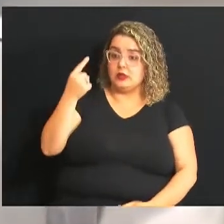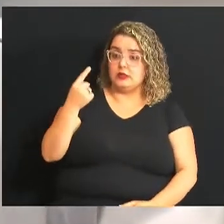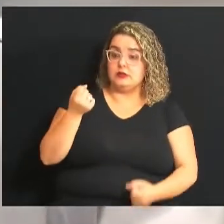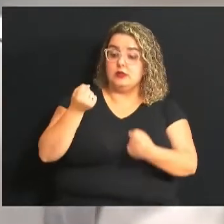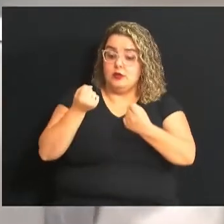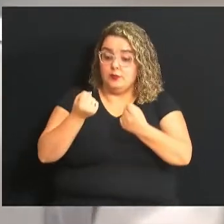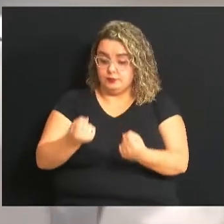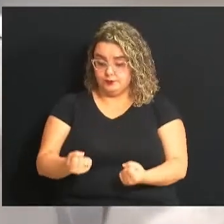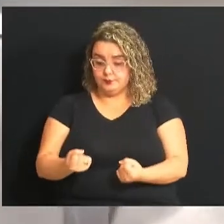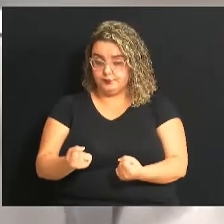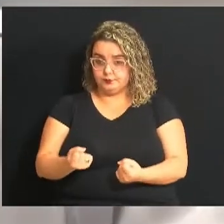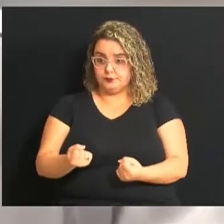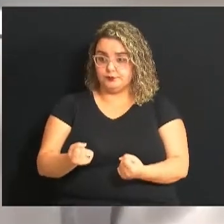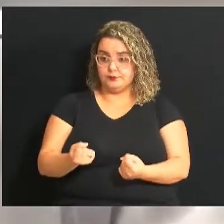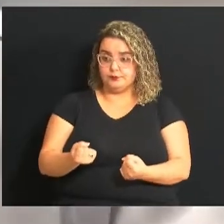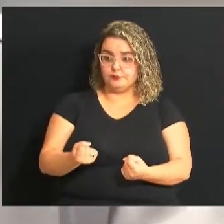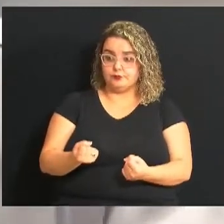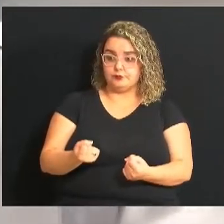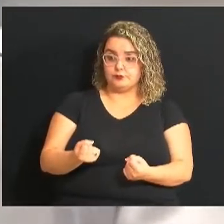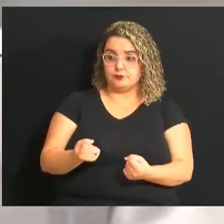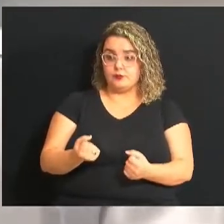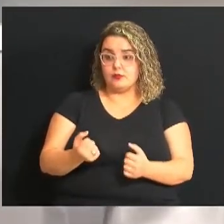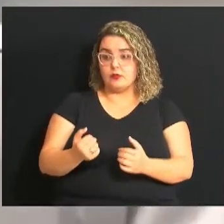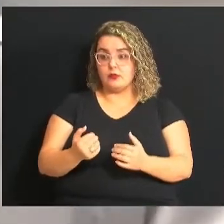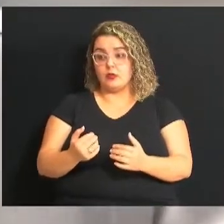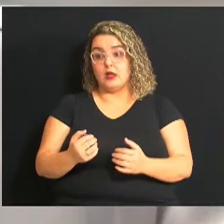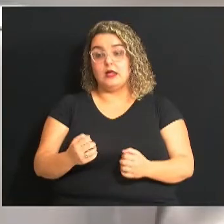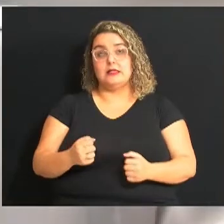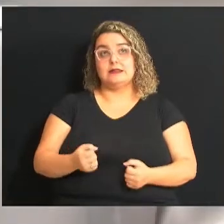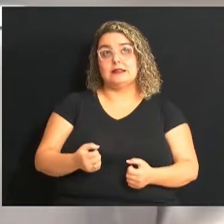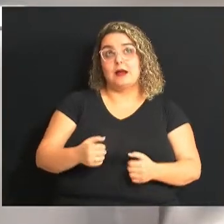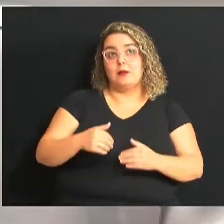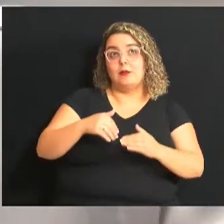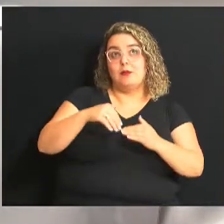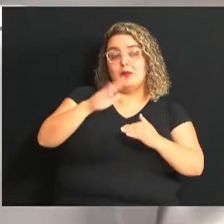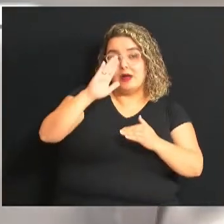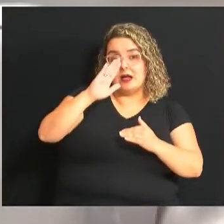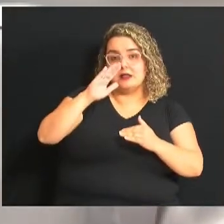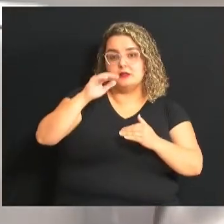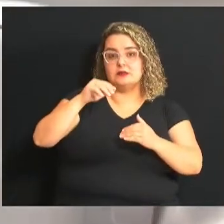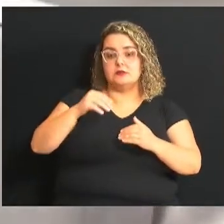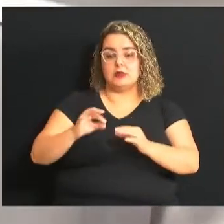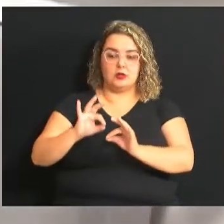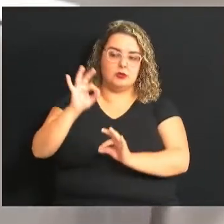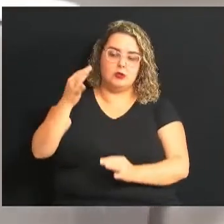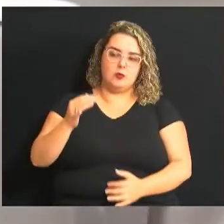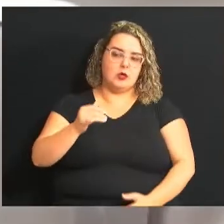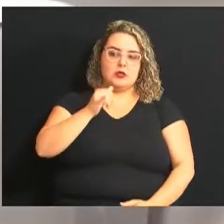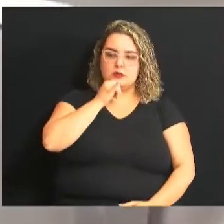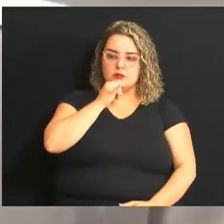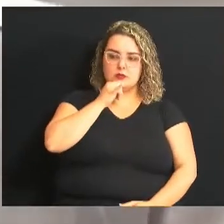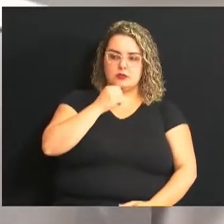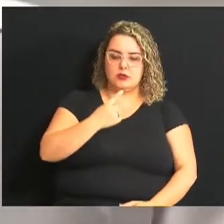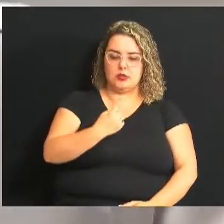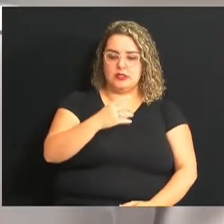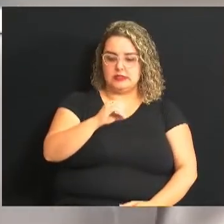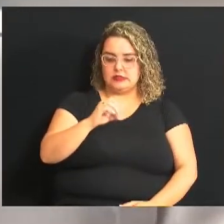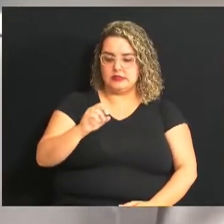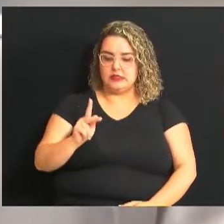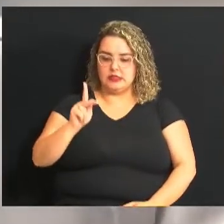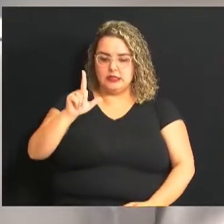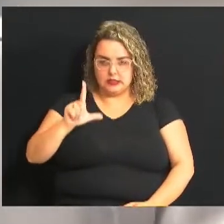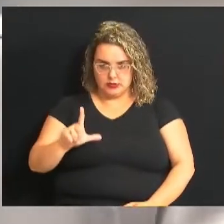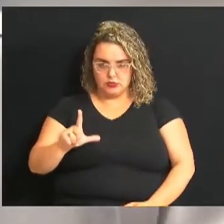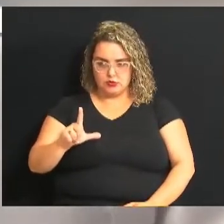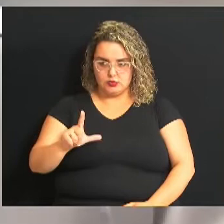ele está muito ou não para aquela altura. Por exemplo, você pode ter uma pessoa que pese 100 quilos, mas